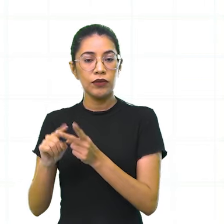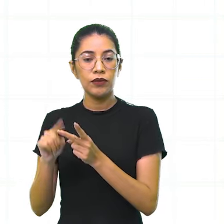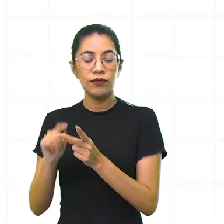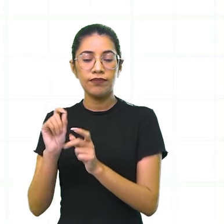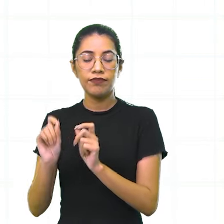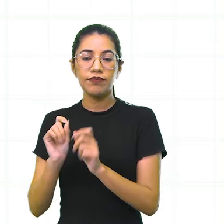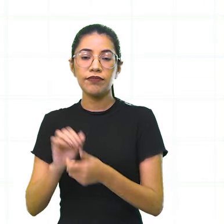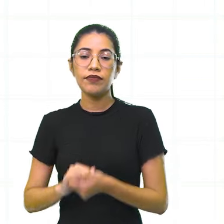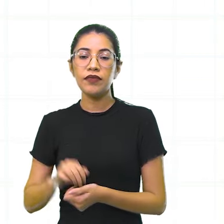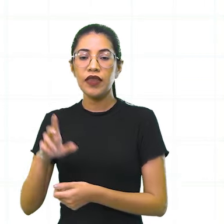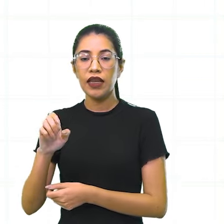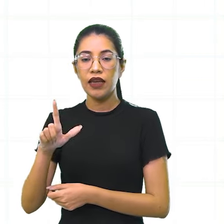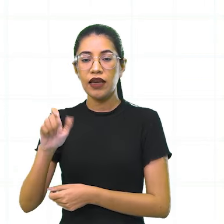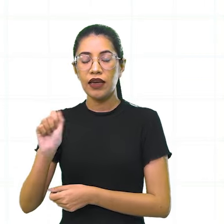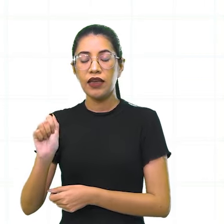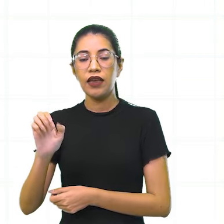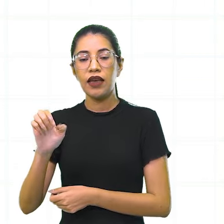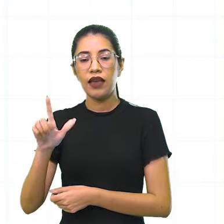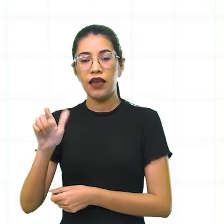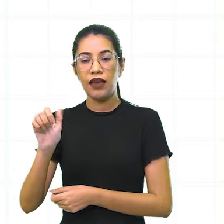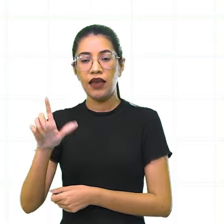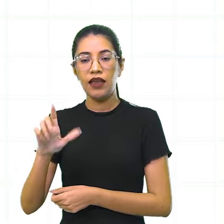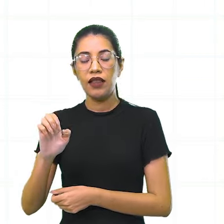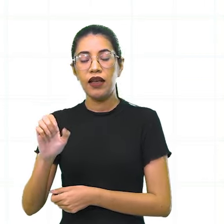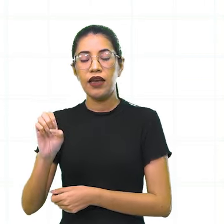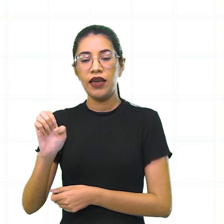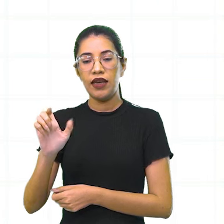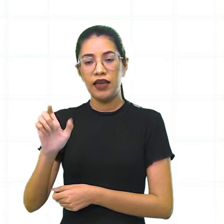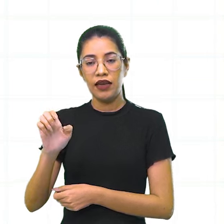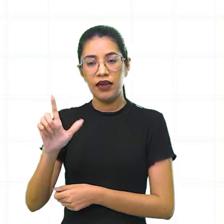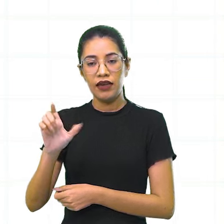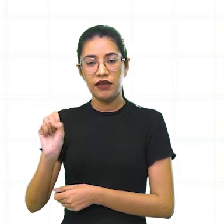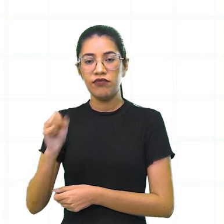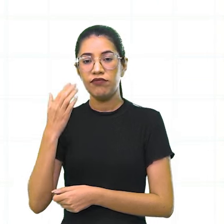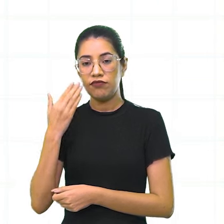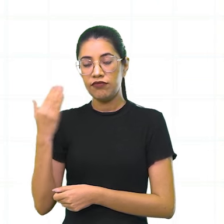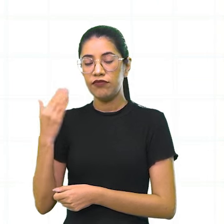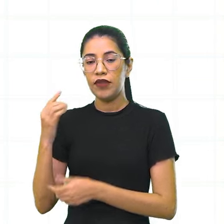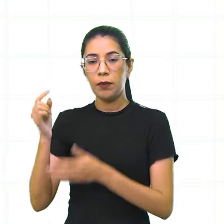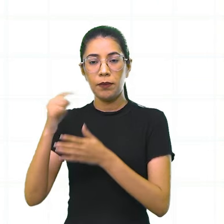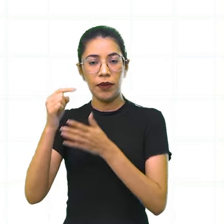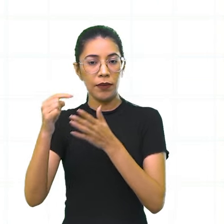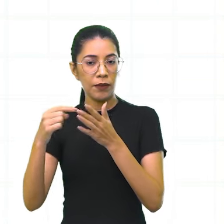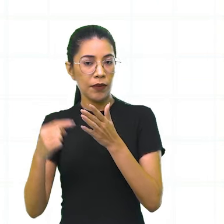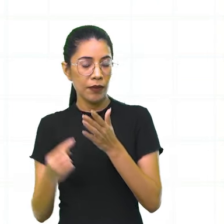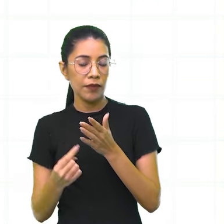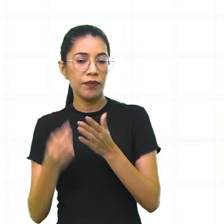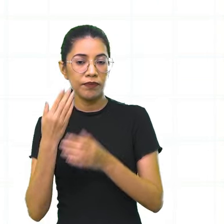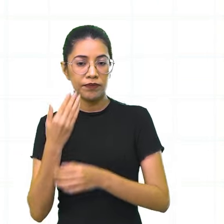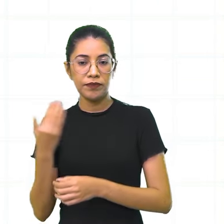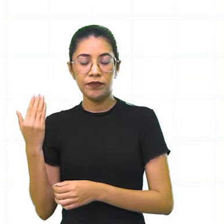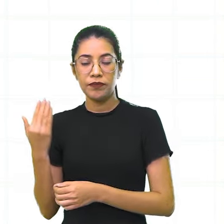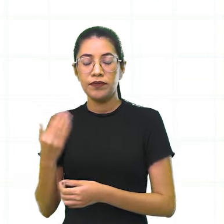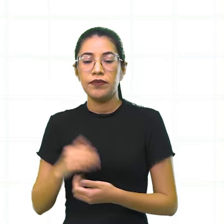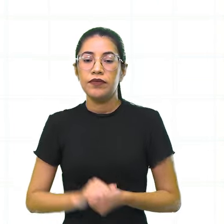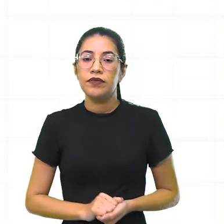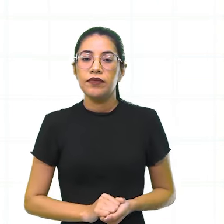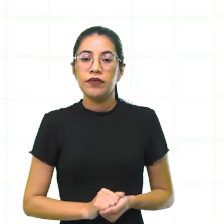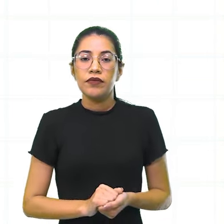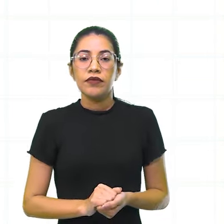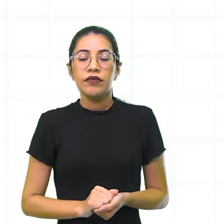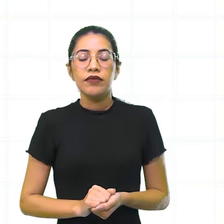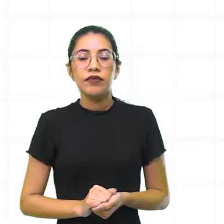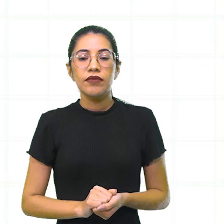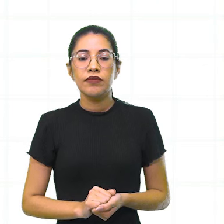para ele, ela, eles ou elas, lhe, lhes, se, si, consigo,